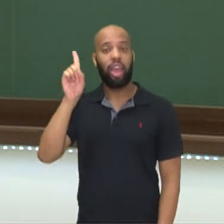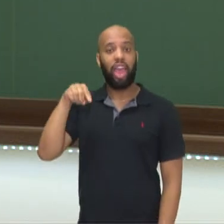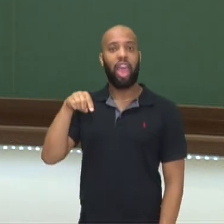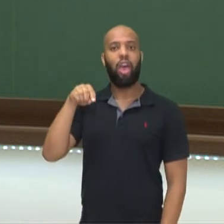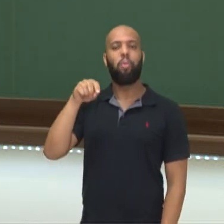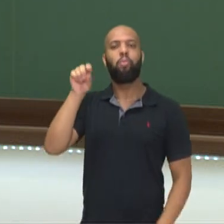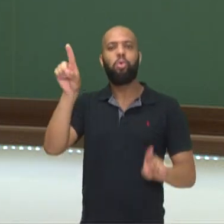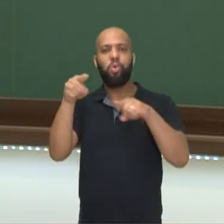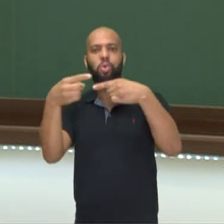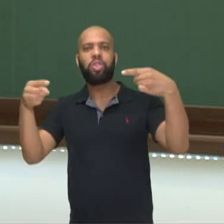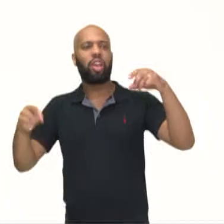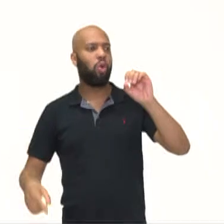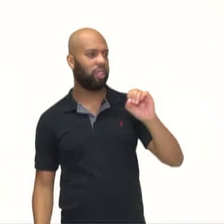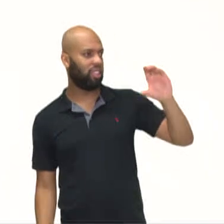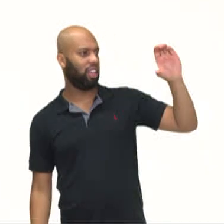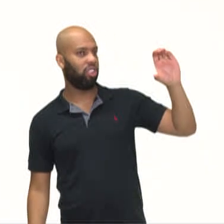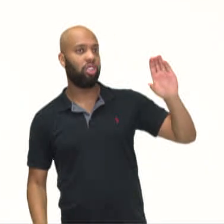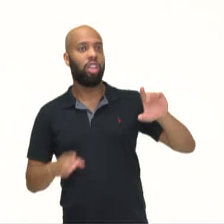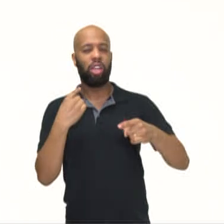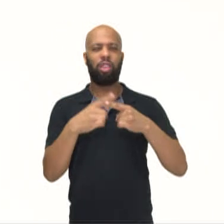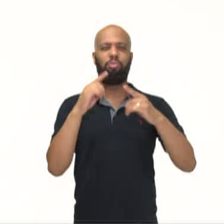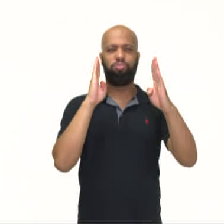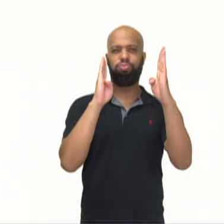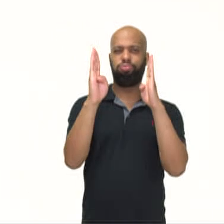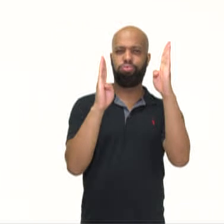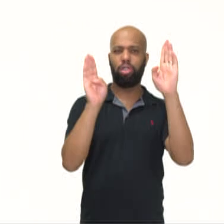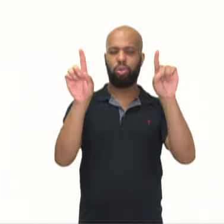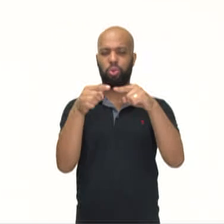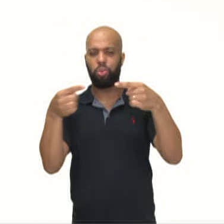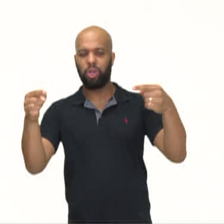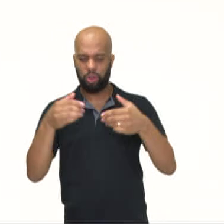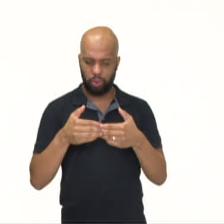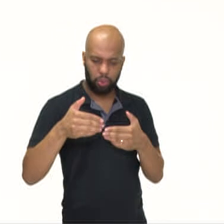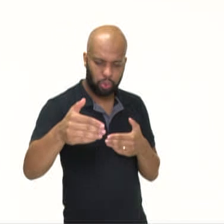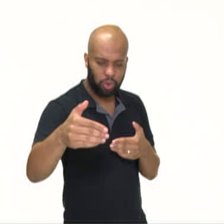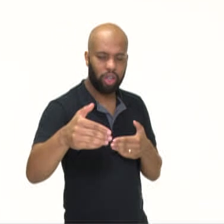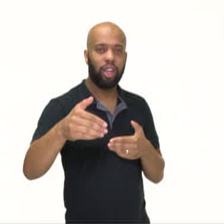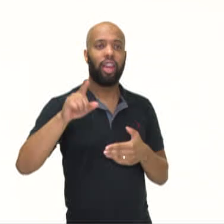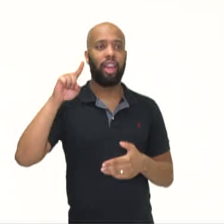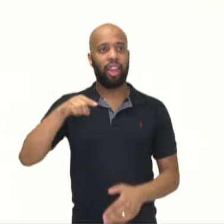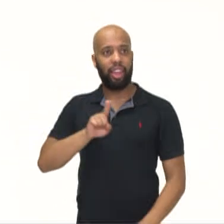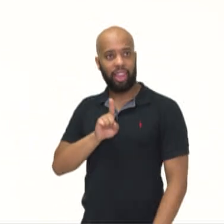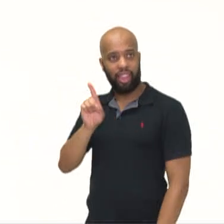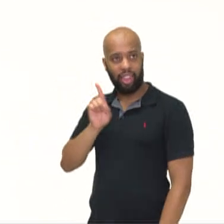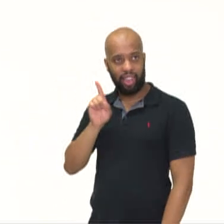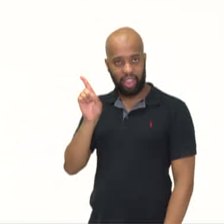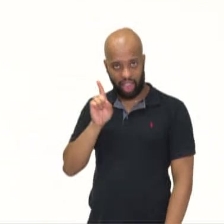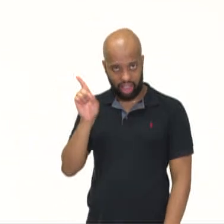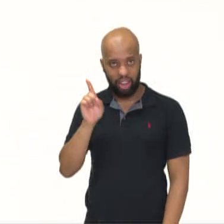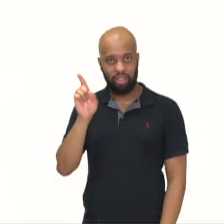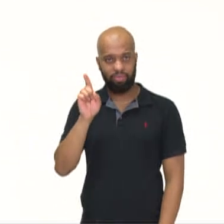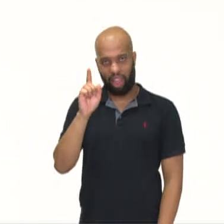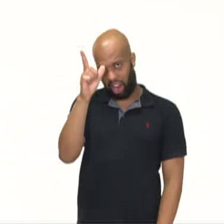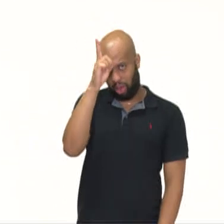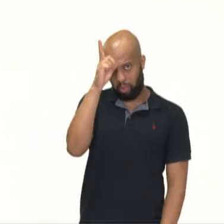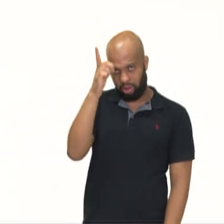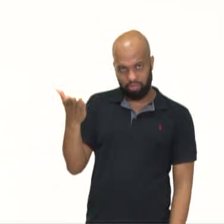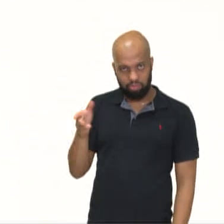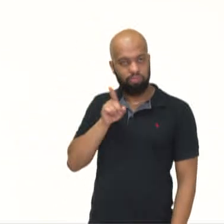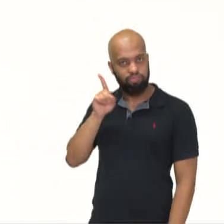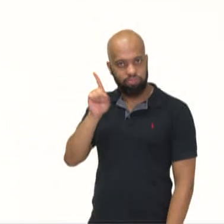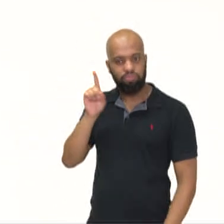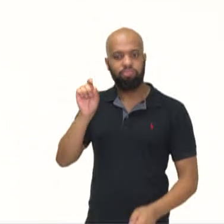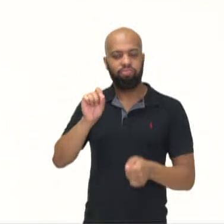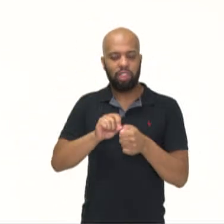diz aqui no texto, né? Esse período musical é inaugurado pelo compositor alemão Ludwig van Beethoven, um dos